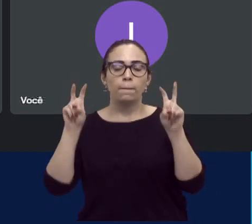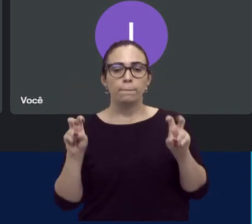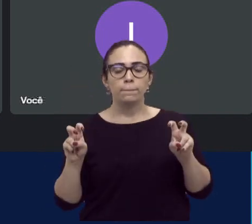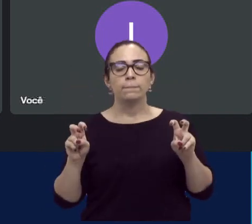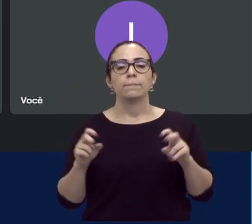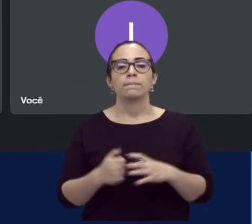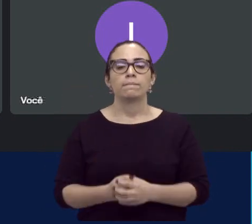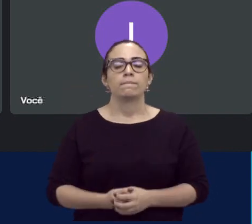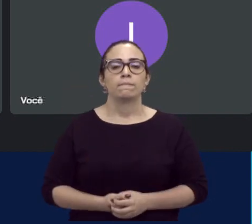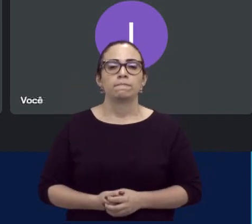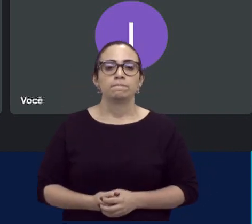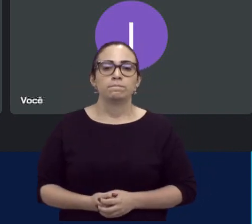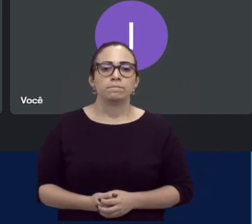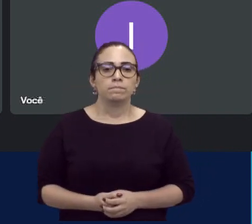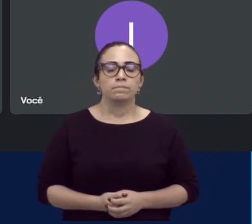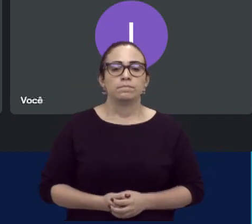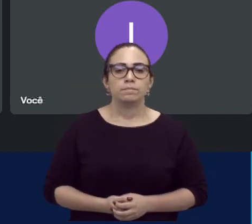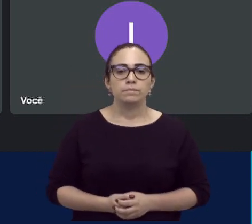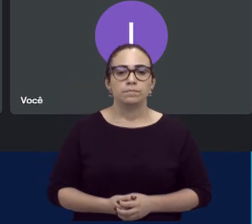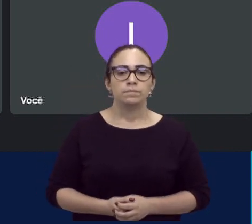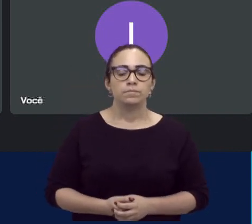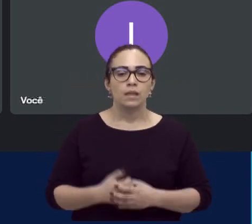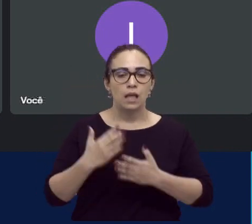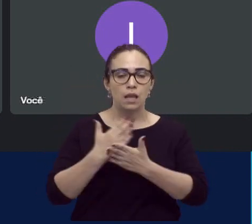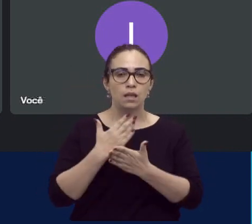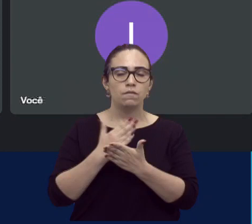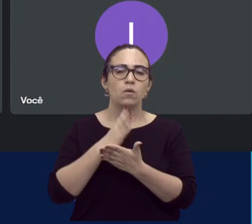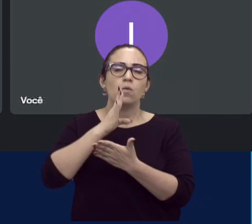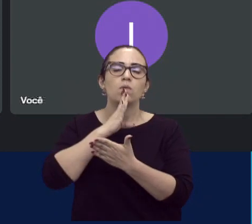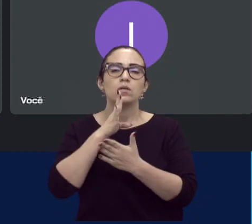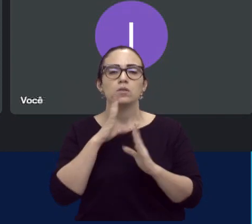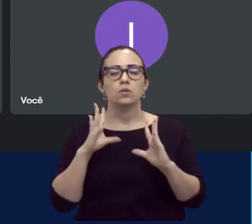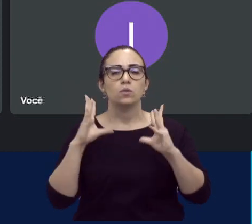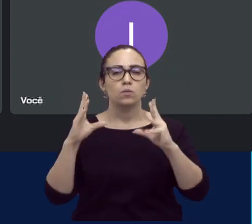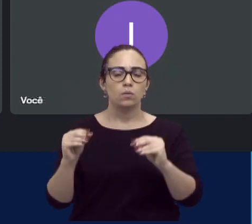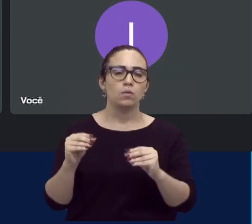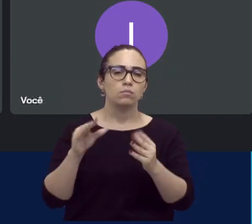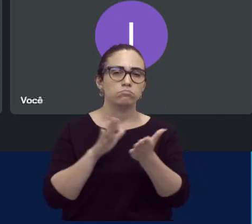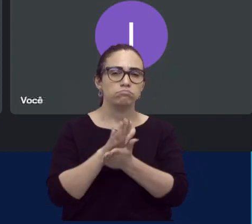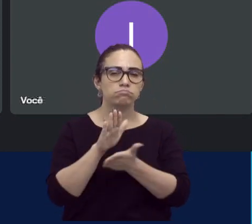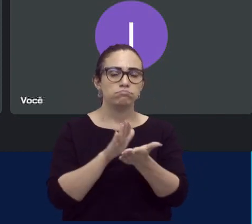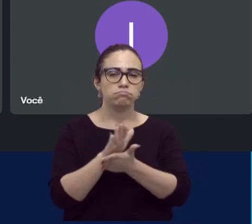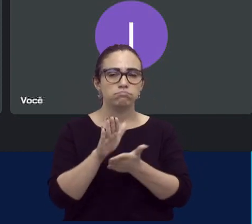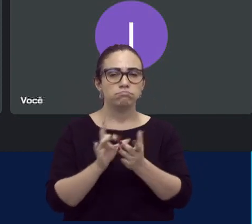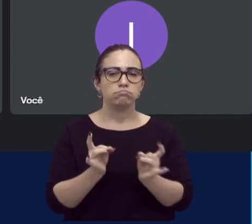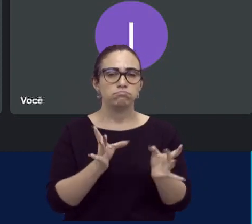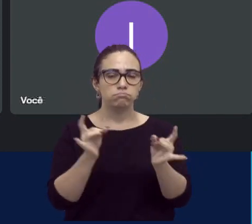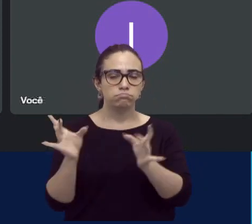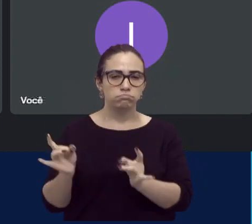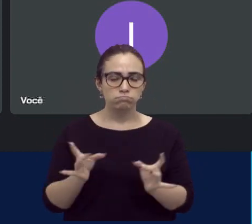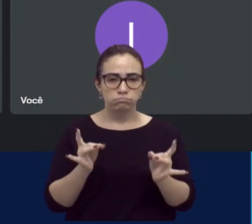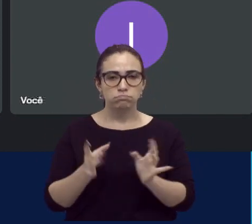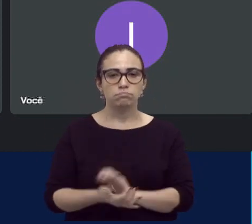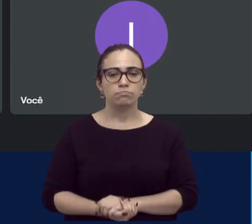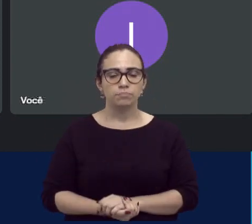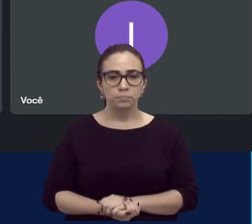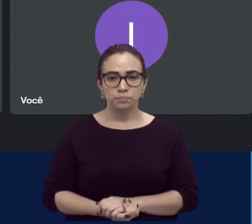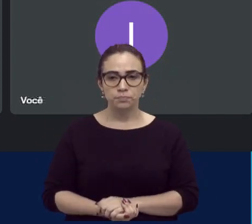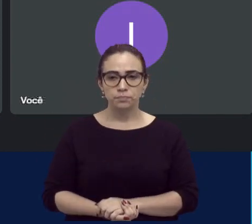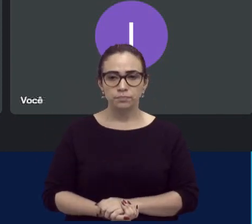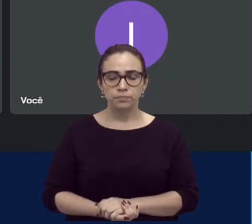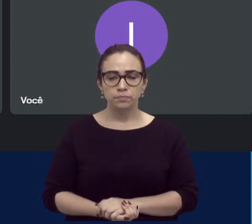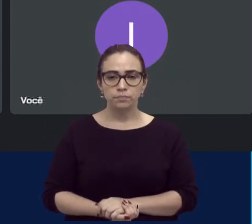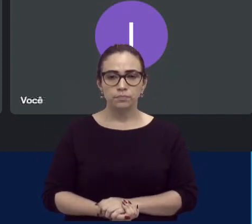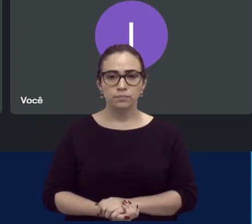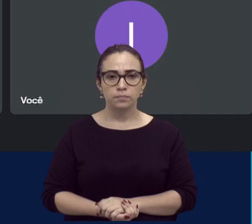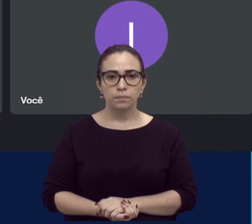tem o livro, como eu falei, O Corpo Fala, que é muito conhecido, já teve muitas tiragens no Brasil também. E vai na mesma